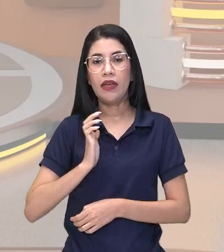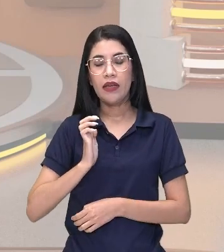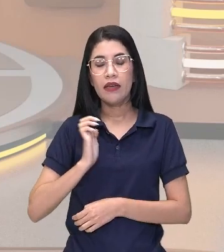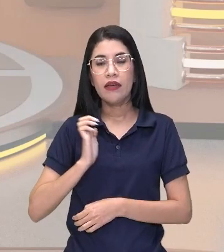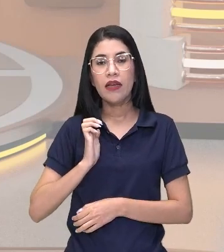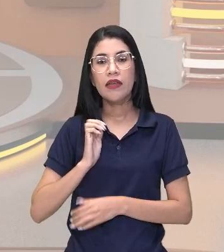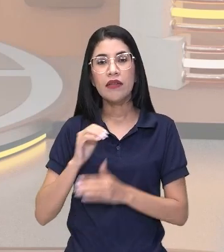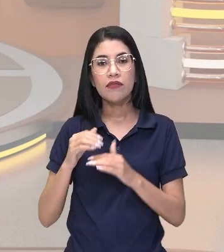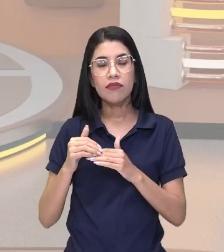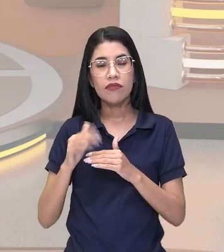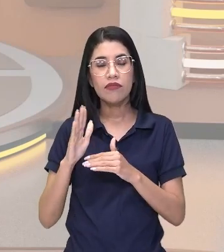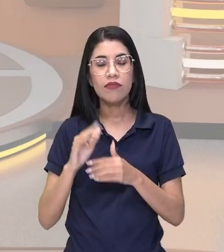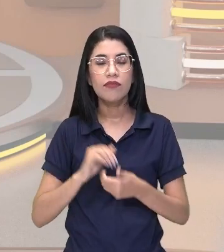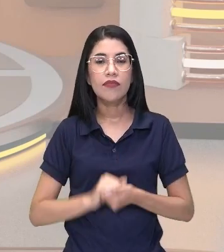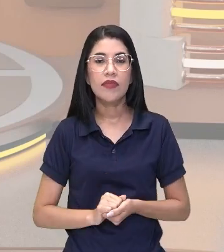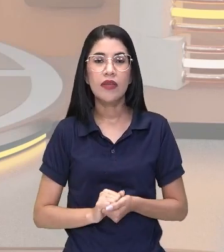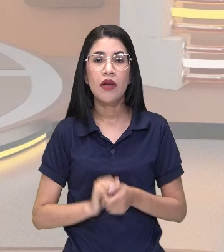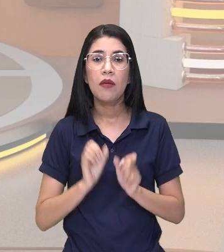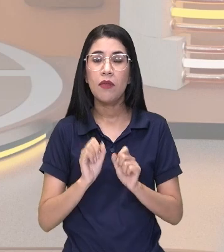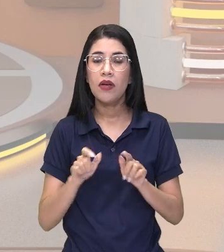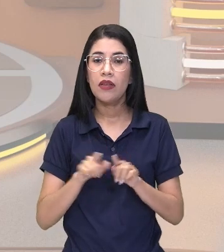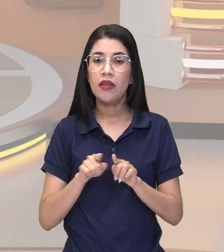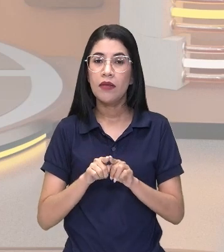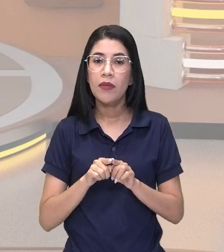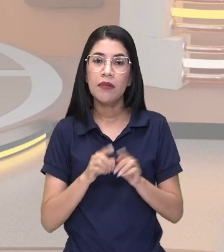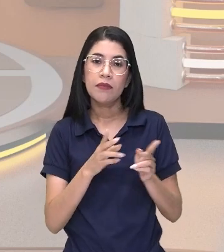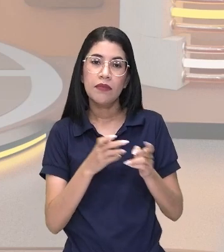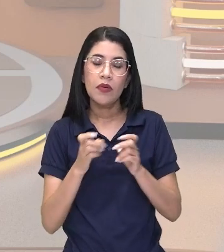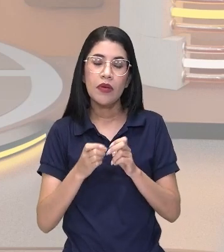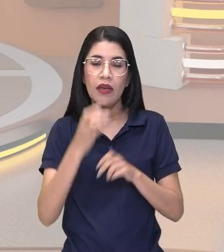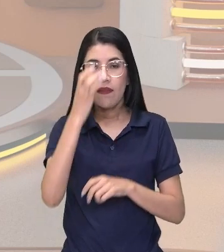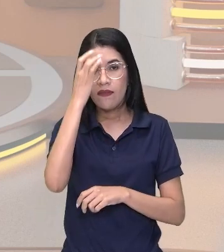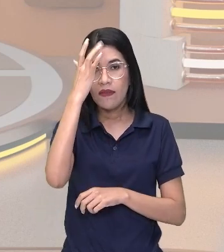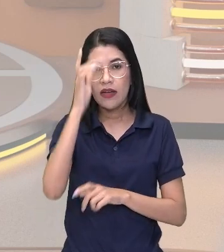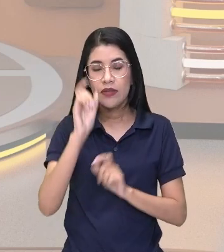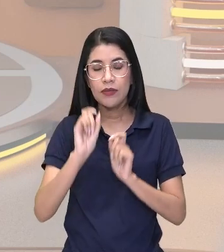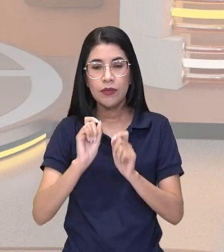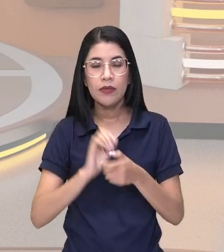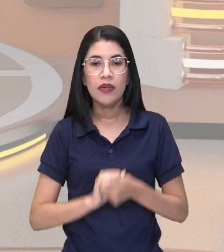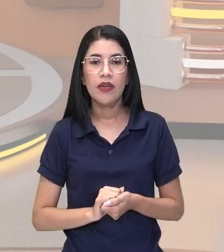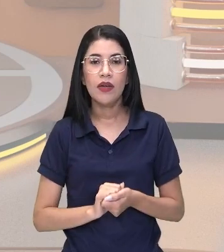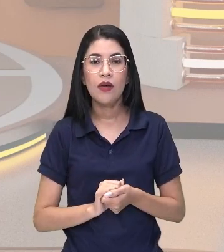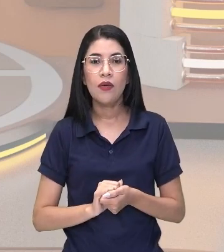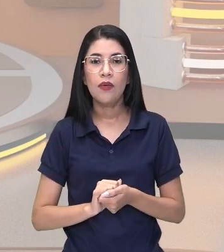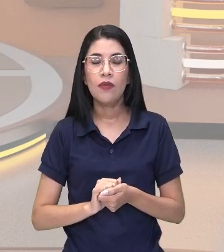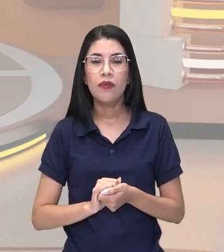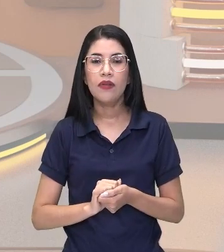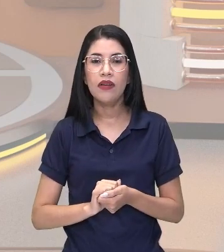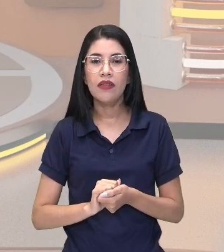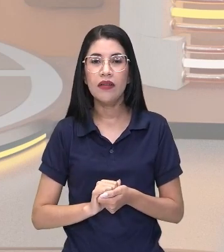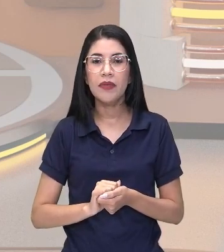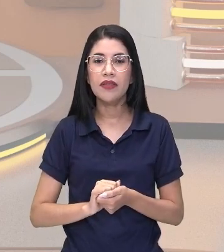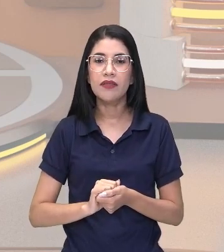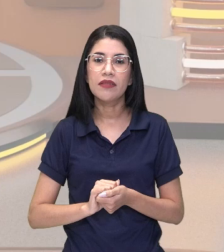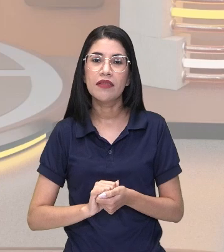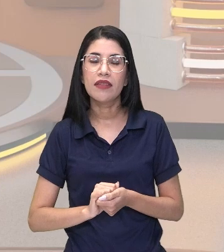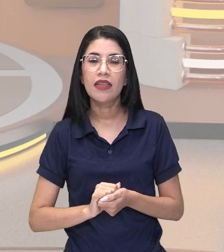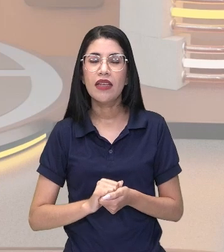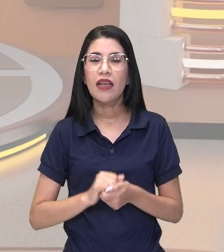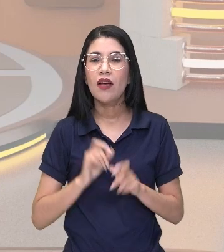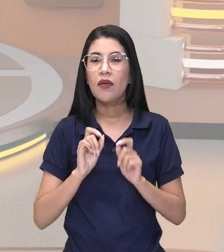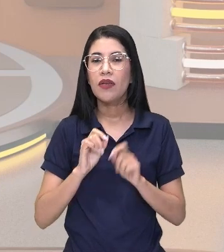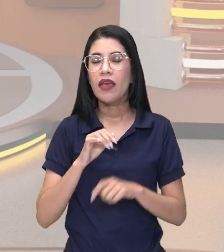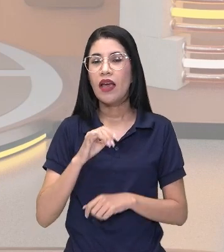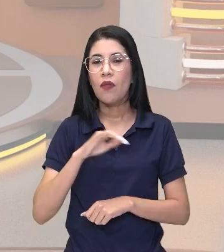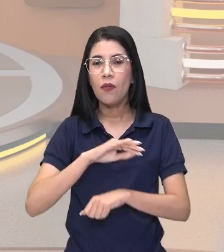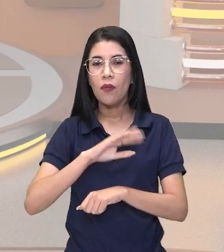a Igreja Católica pregava, entre outras coisas, que é mais fácil um camelo passar no buraco de uma agulha do que um rico entrar no